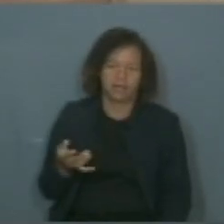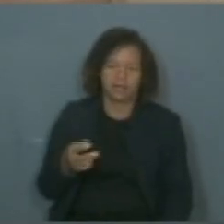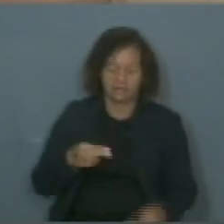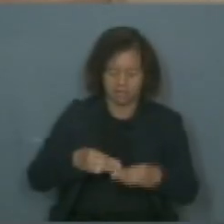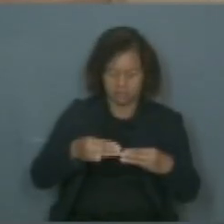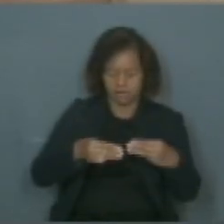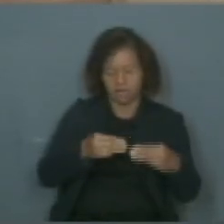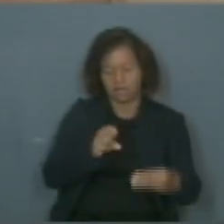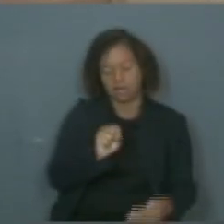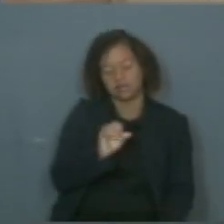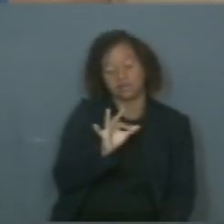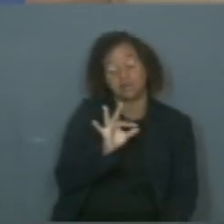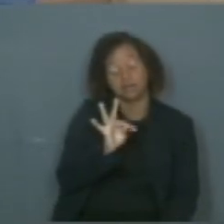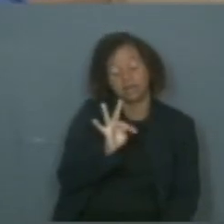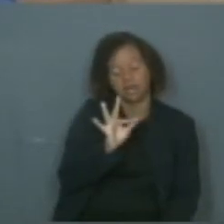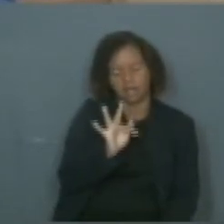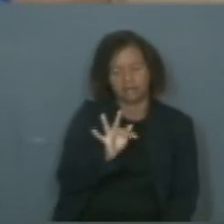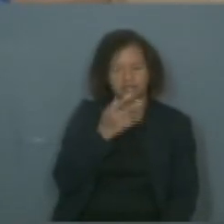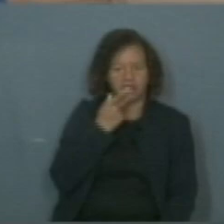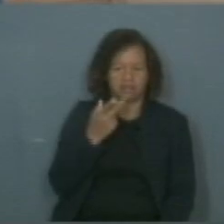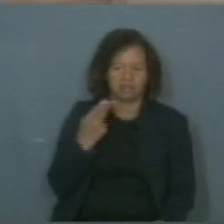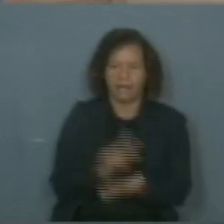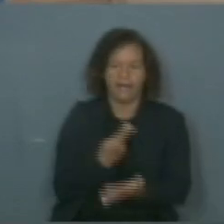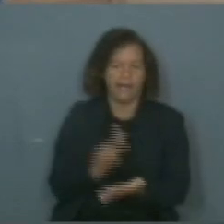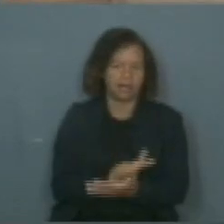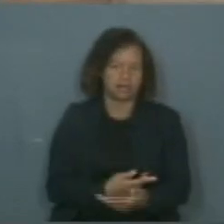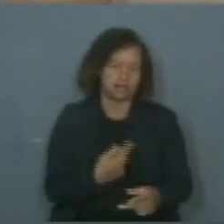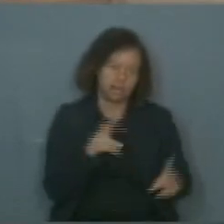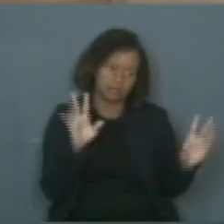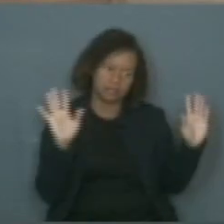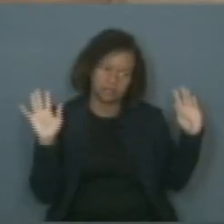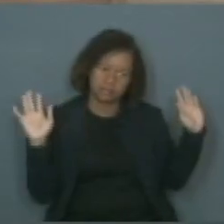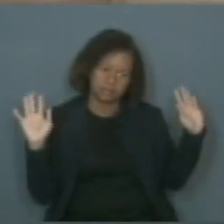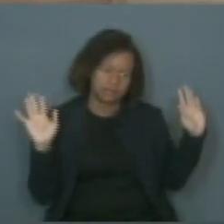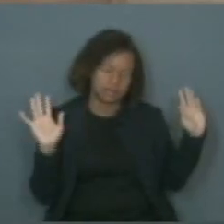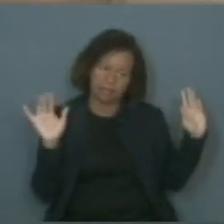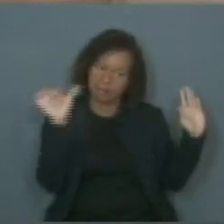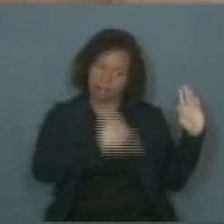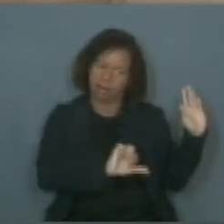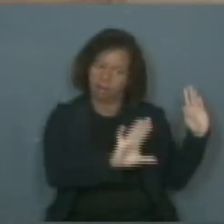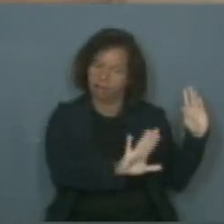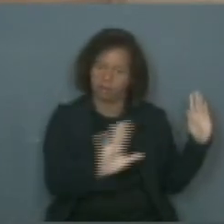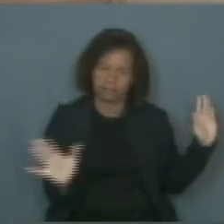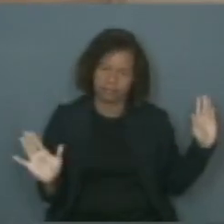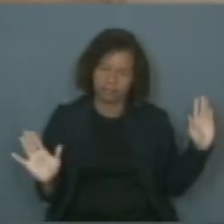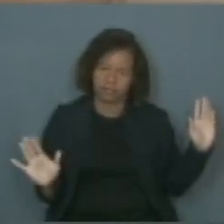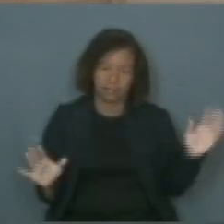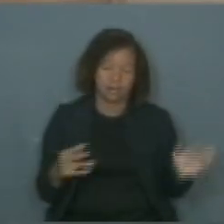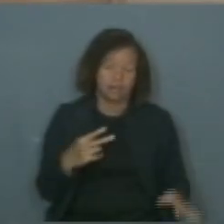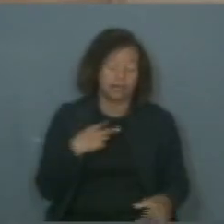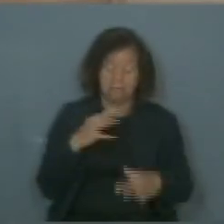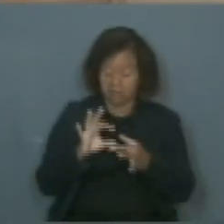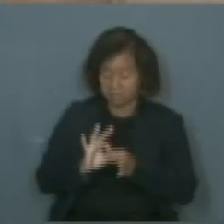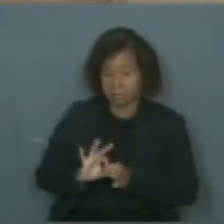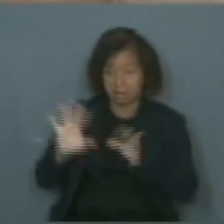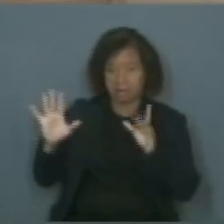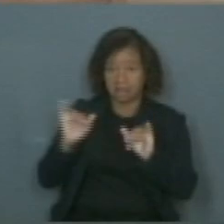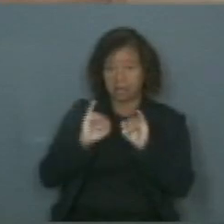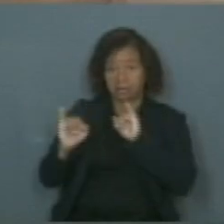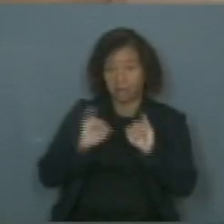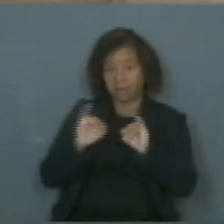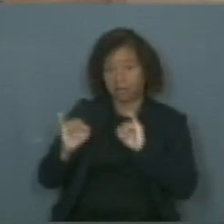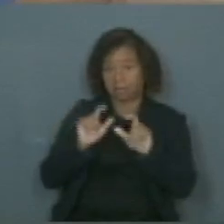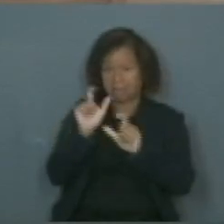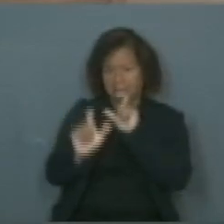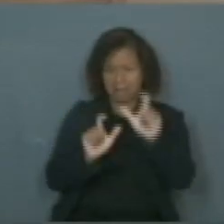ministro do STF está agindo errado, porque senão você pode ser prejudicado. Que você não tem a liberdade na internet fazer